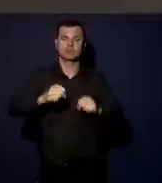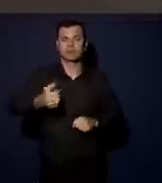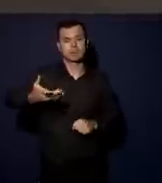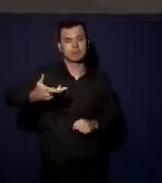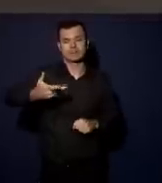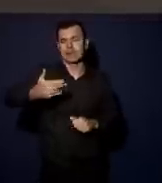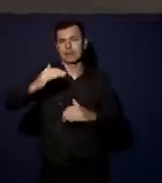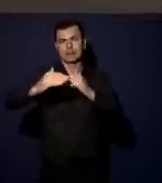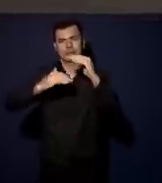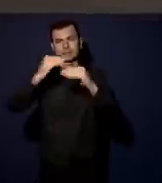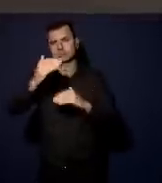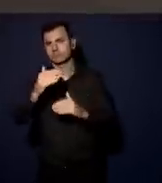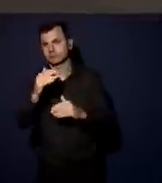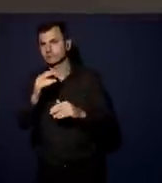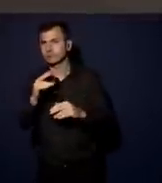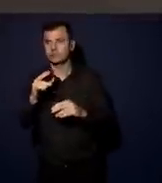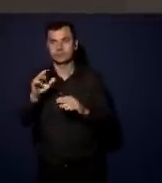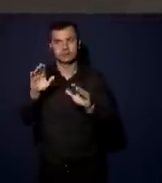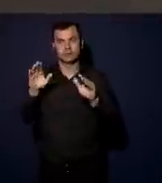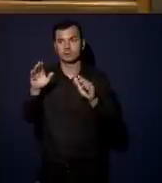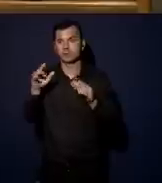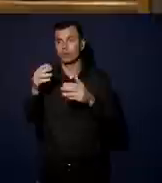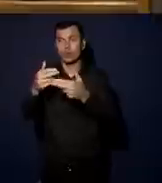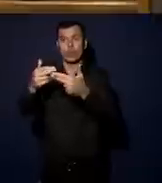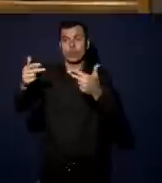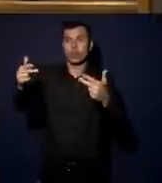tá olhando para tudo o tempo todo